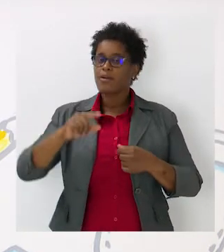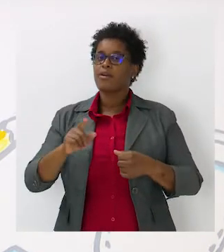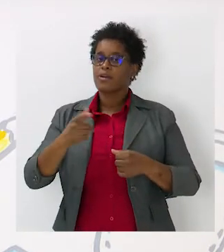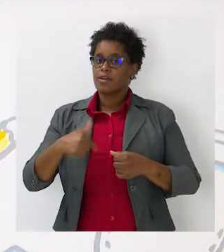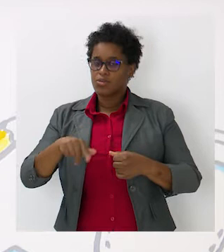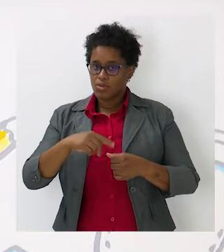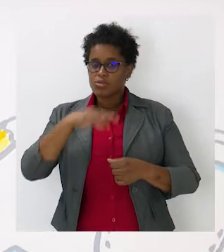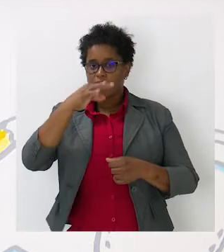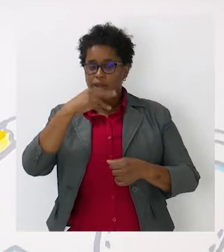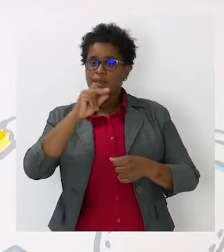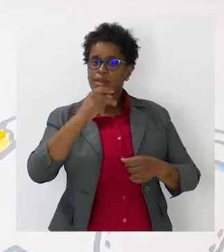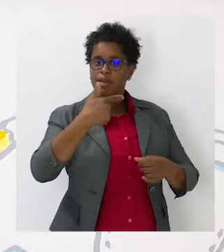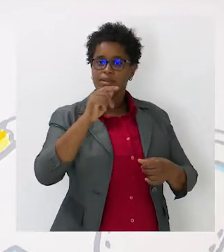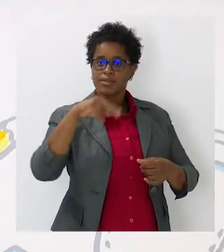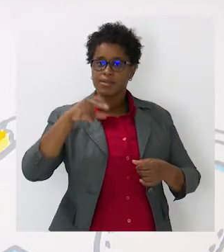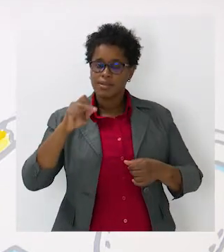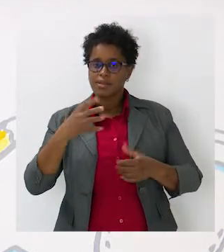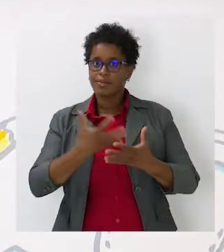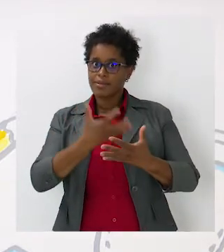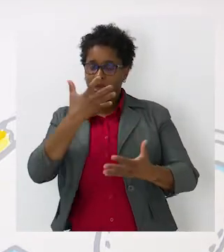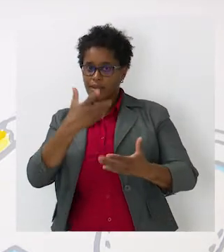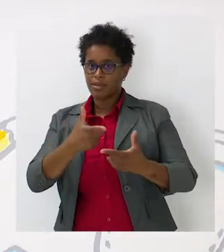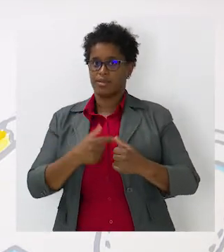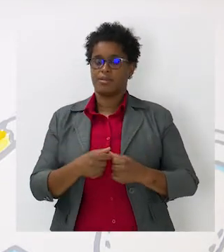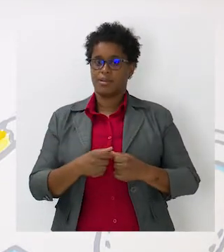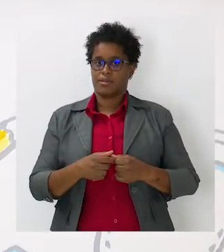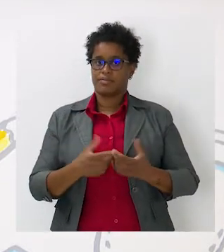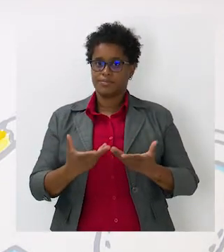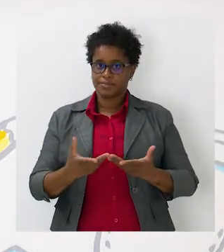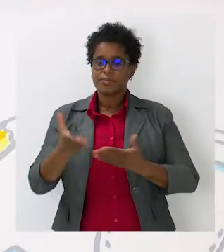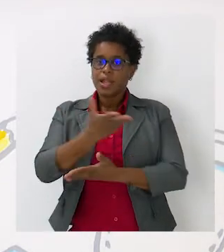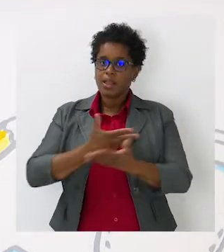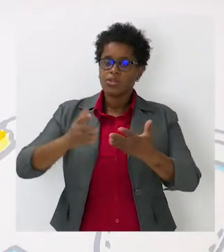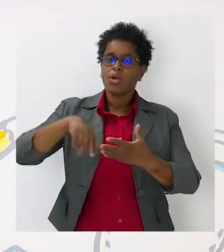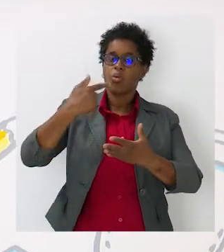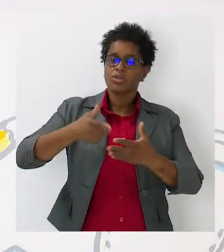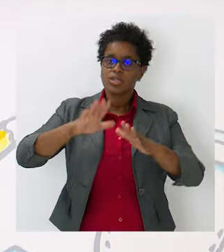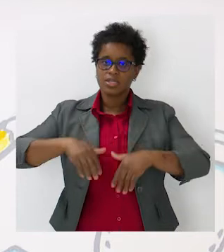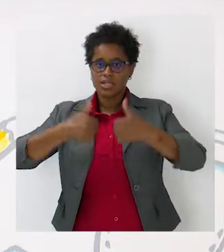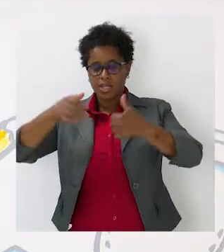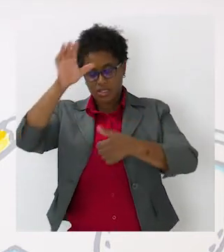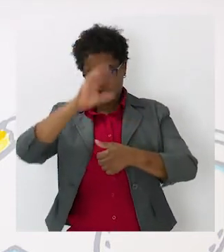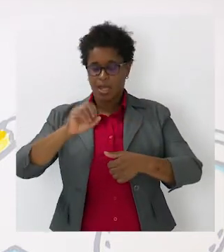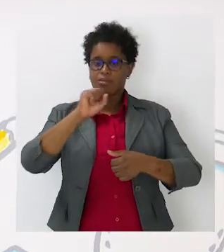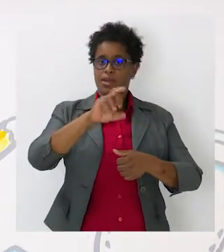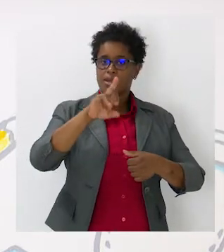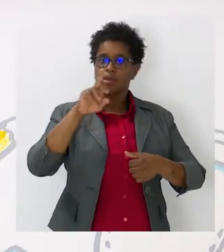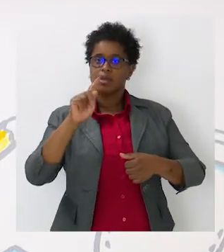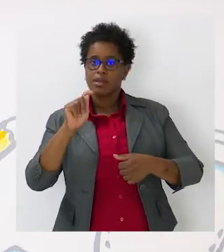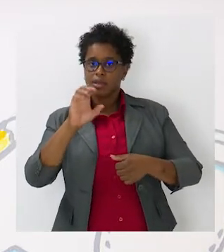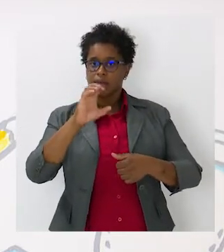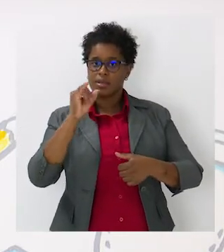lugar, estamos a falar de Atenas em destaque em relação às outras cidades-estados da